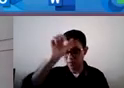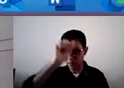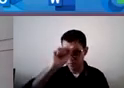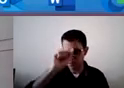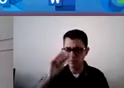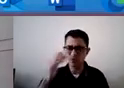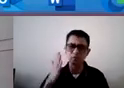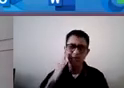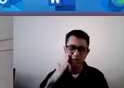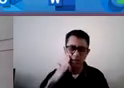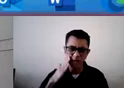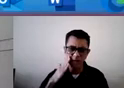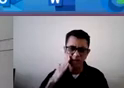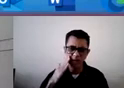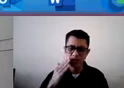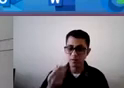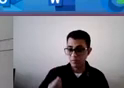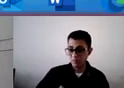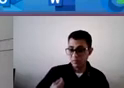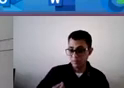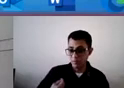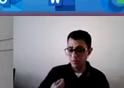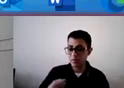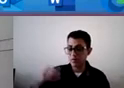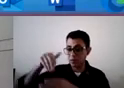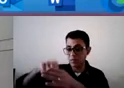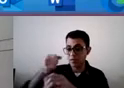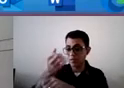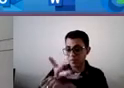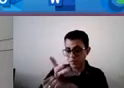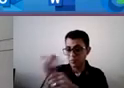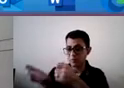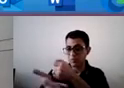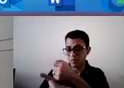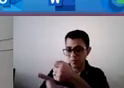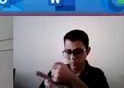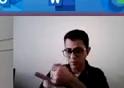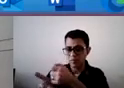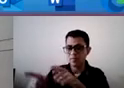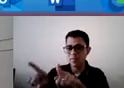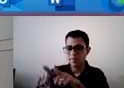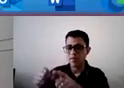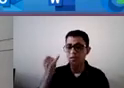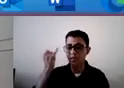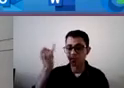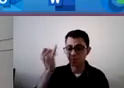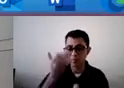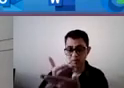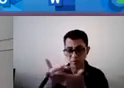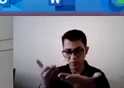aos saberes que estão presentes nas disciplinas da Base Nacional Comum, é bastante